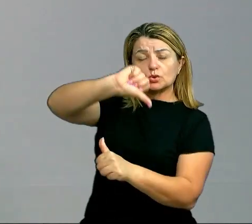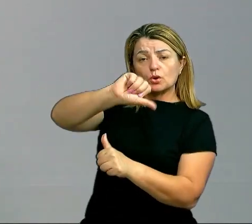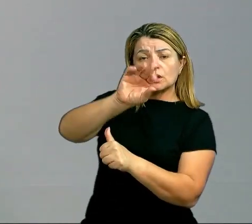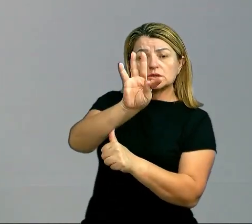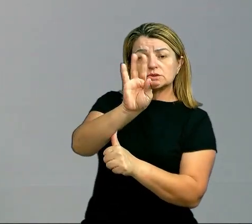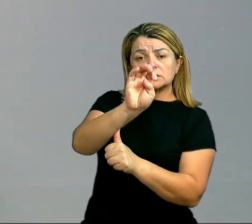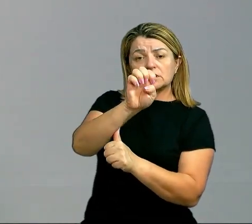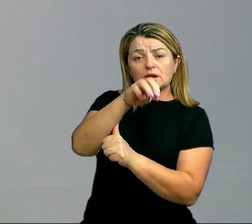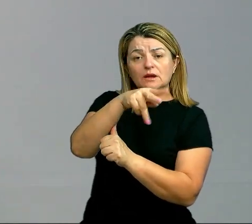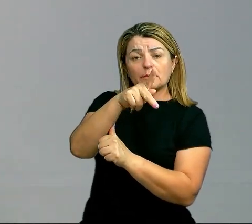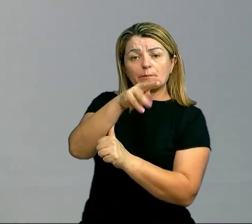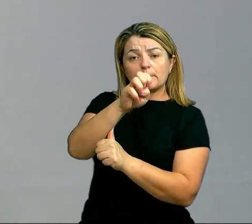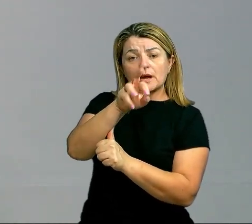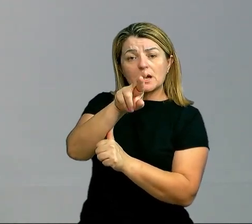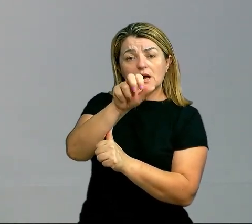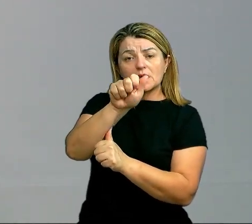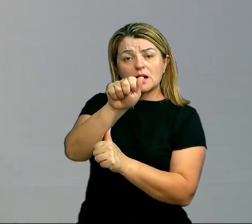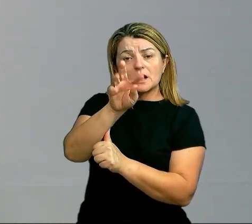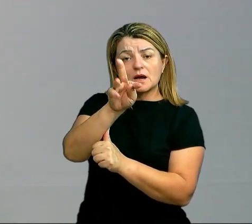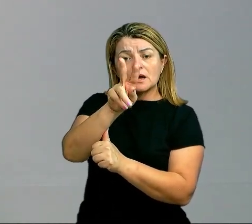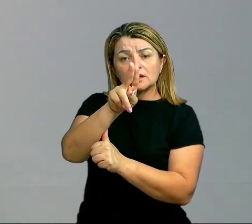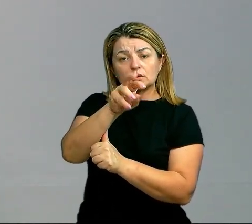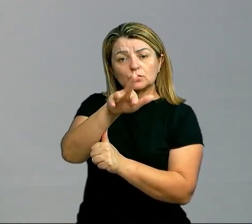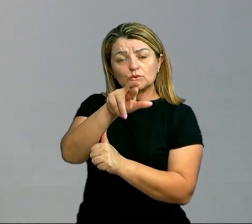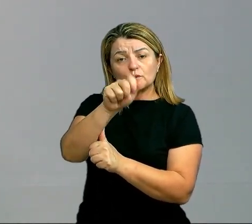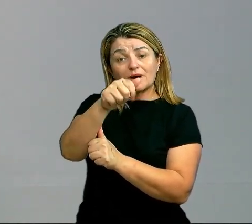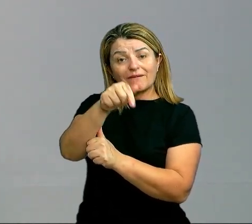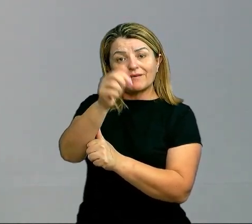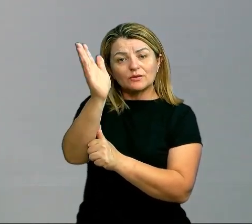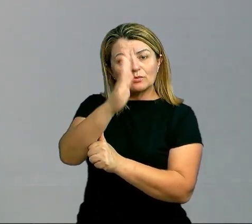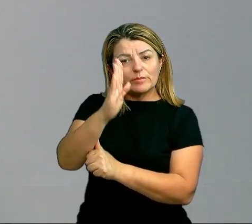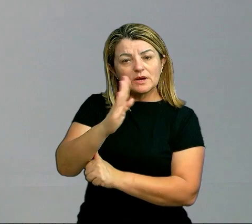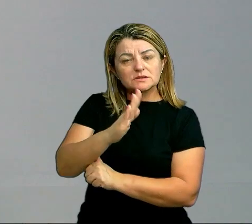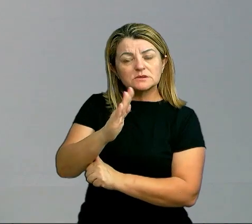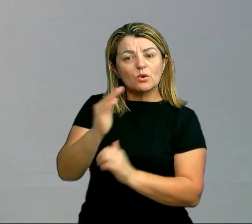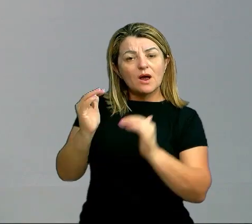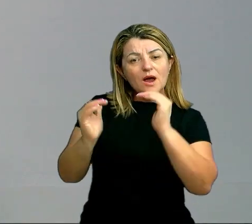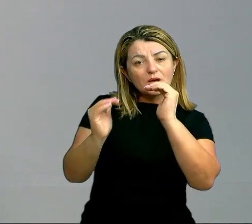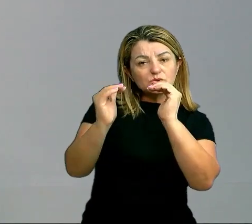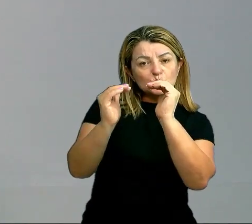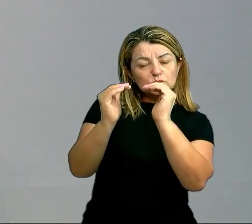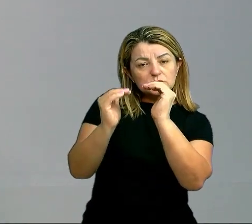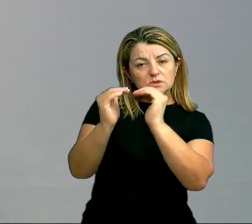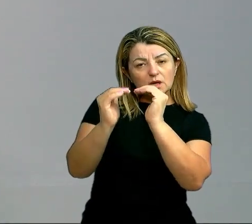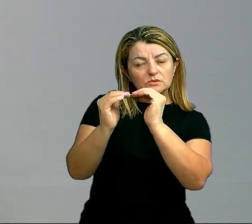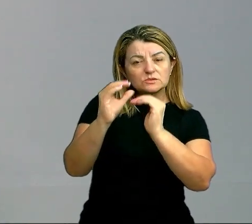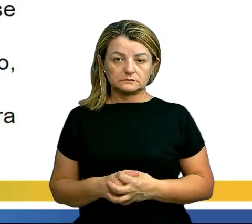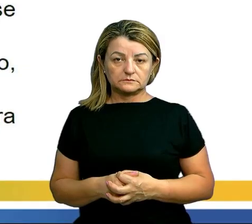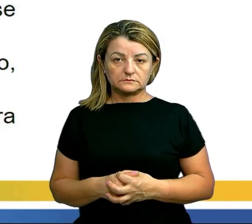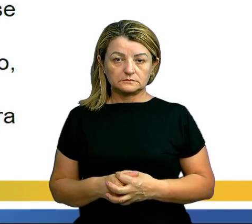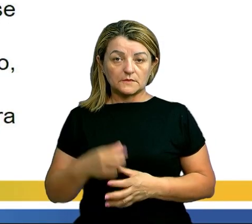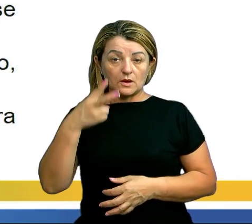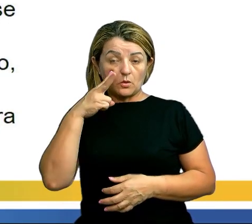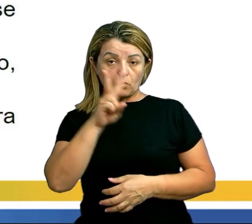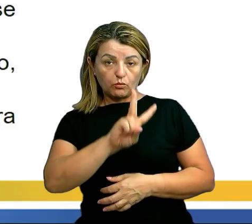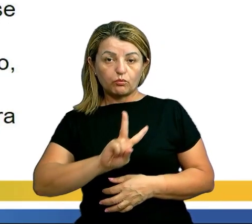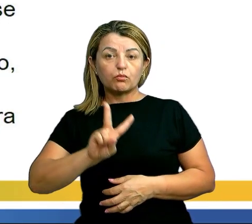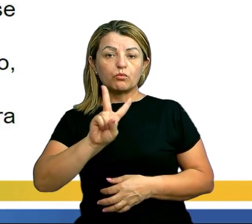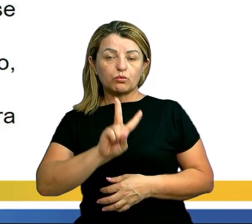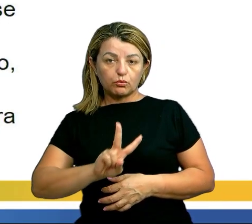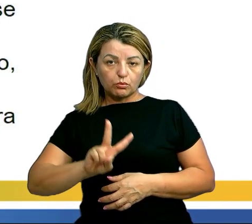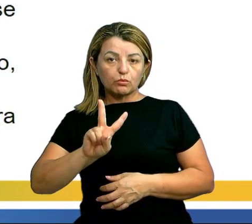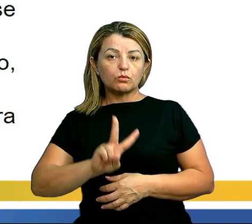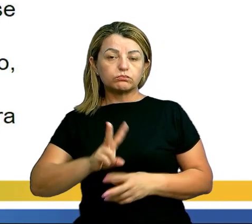Essa conversão de temperatura, por sua vez, no nosso país, Brasil, ela é associada à temperatura de graus Celsius. Então, observando o que